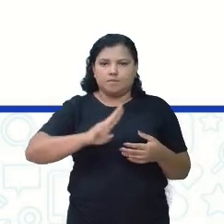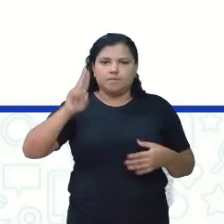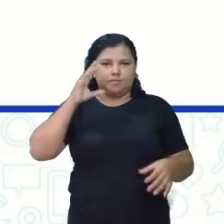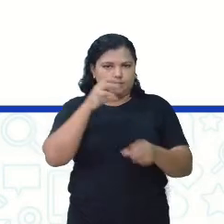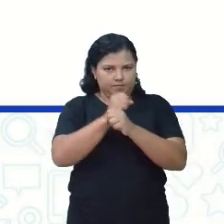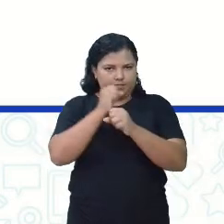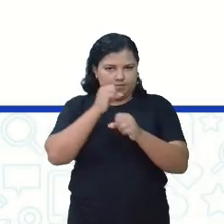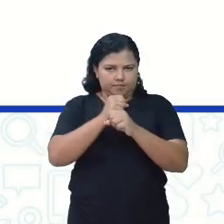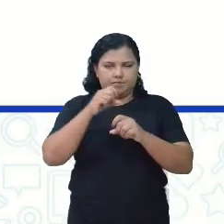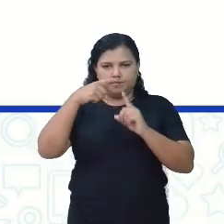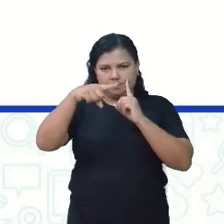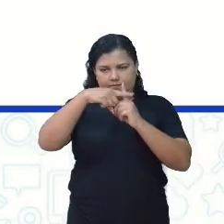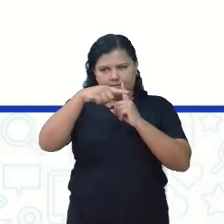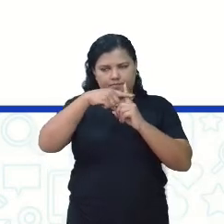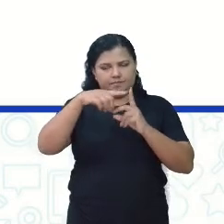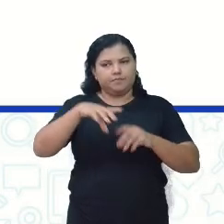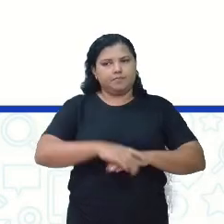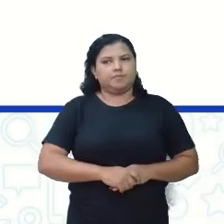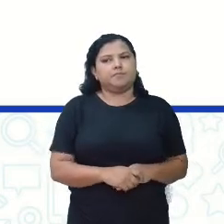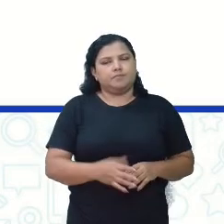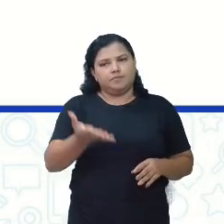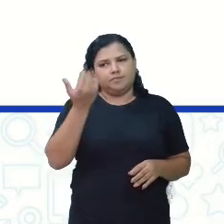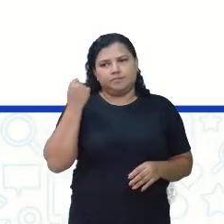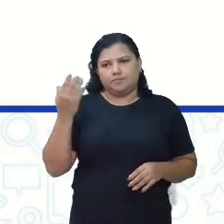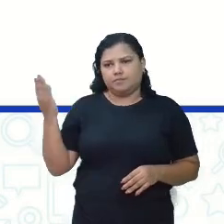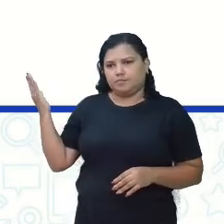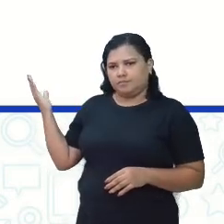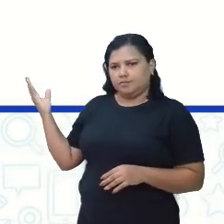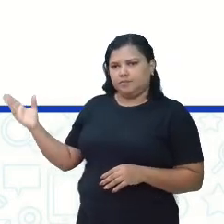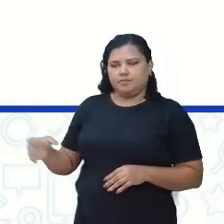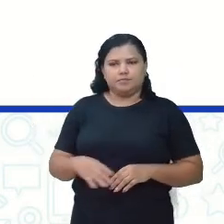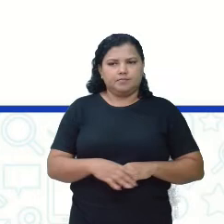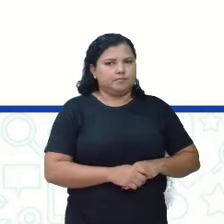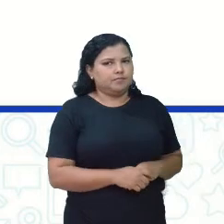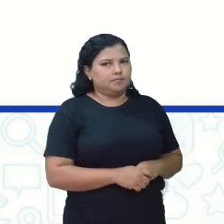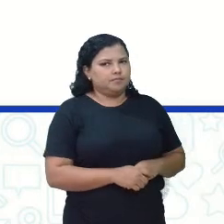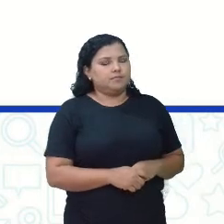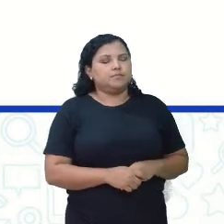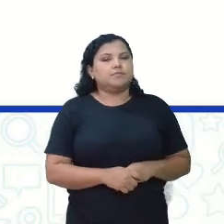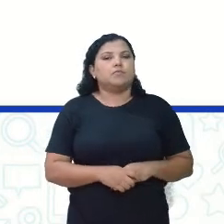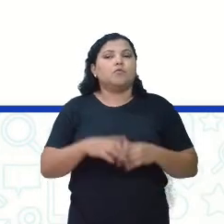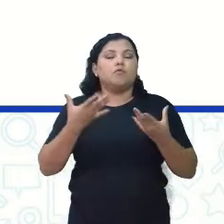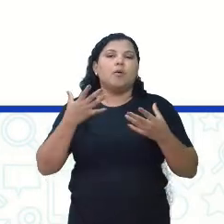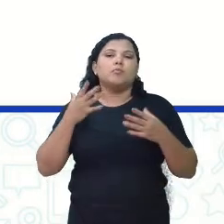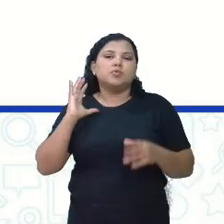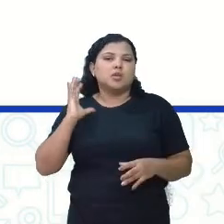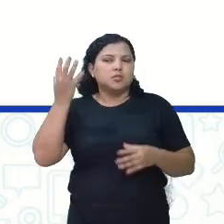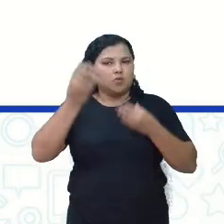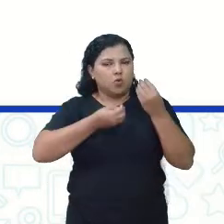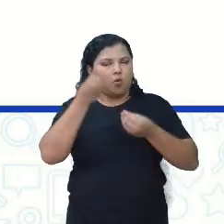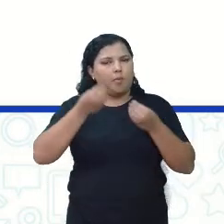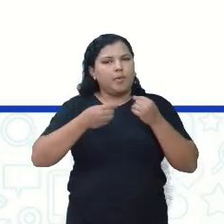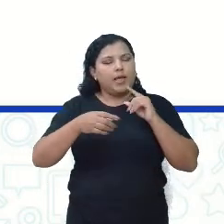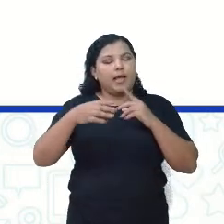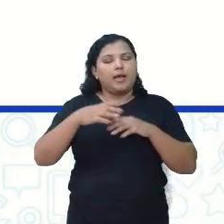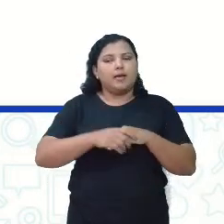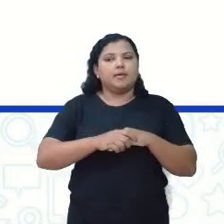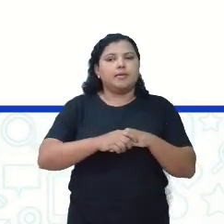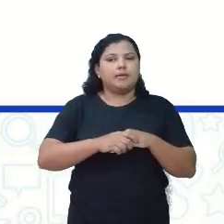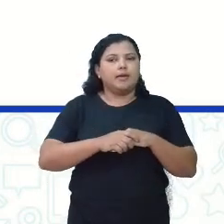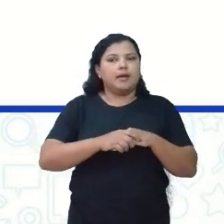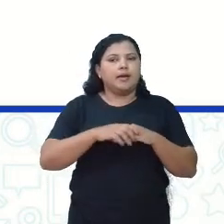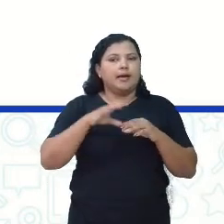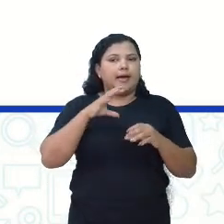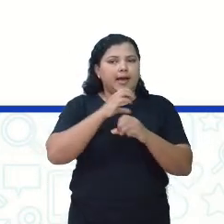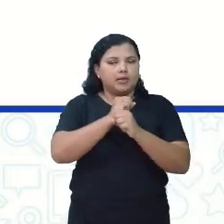da adição, tá bom? Então, vamos pegar aqui a segunda equação e vamos resolver pelo método da adição.